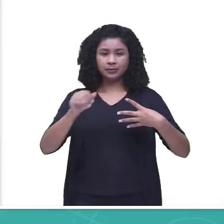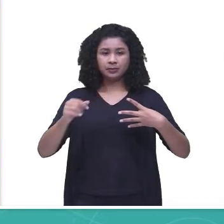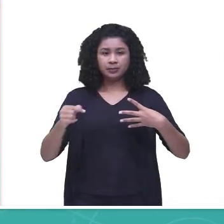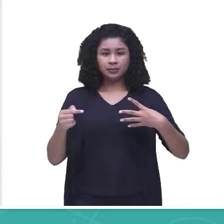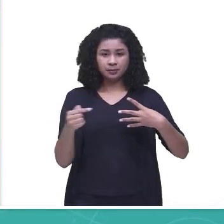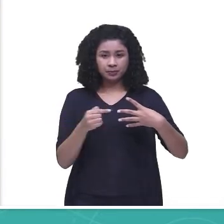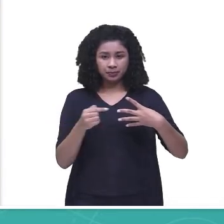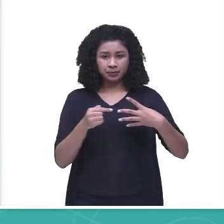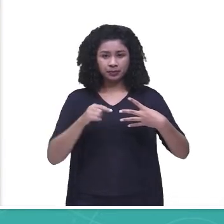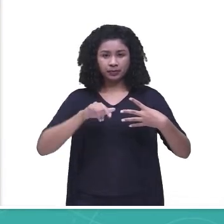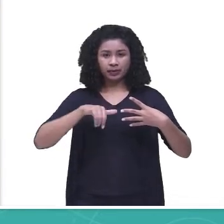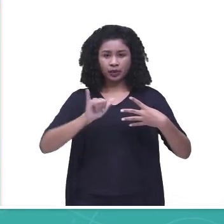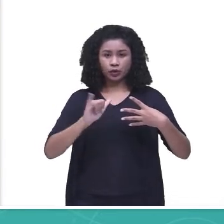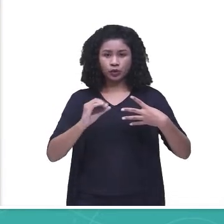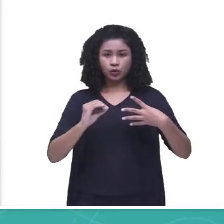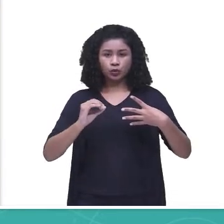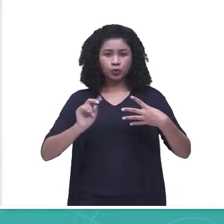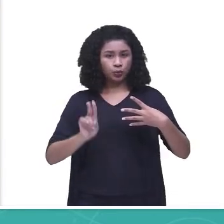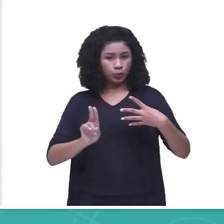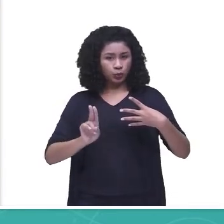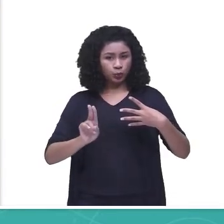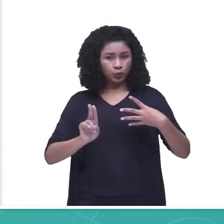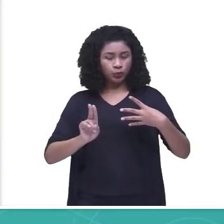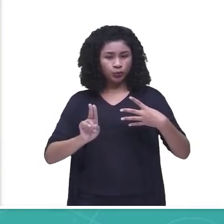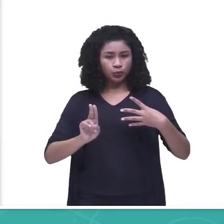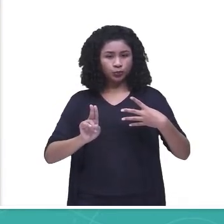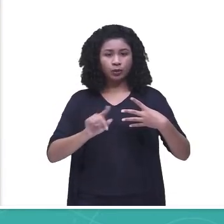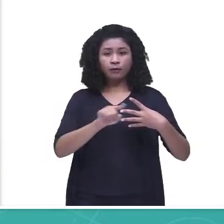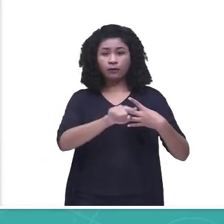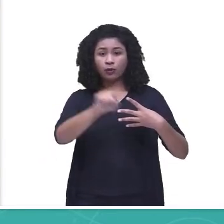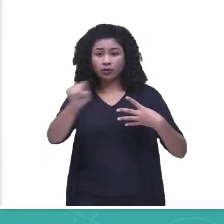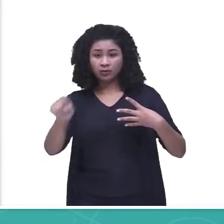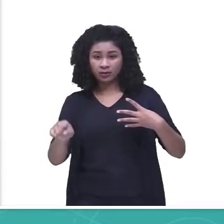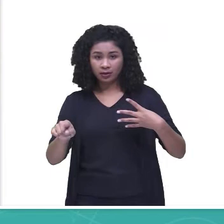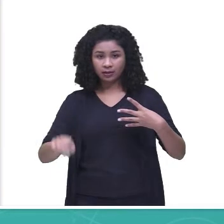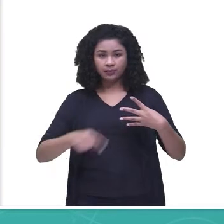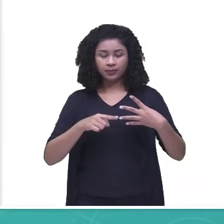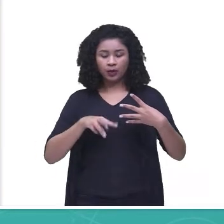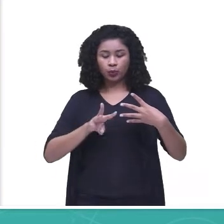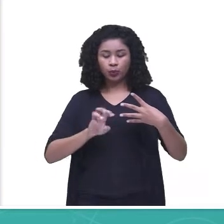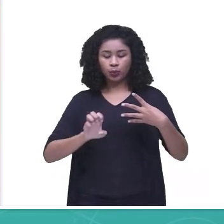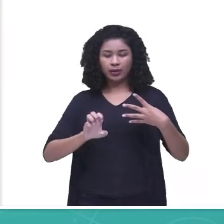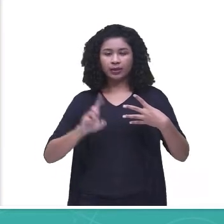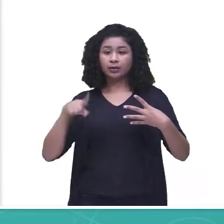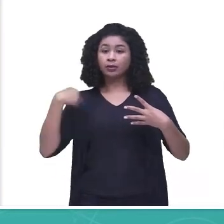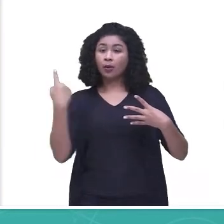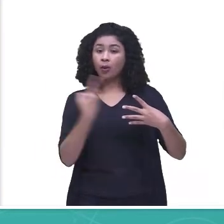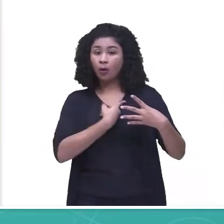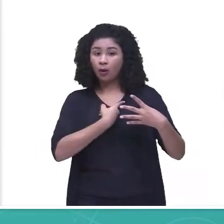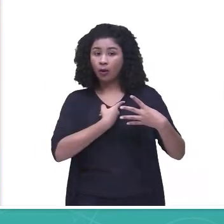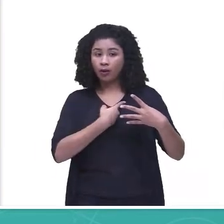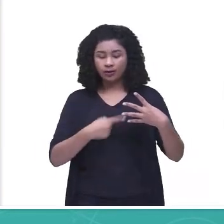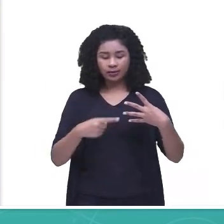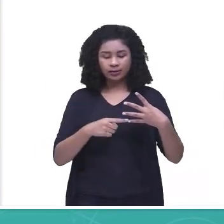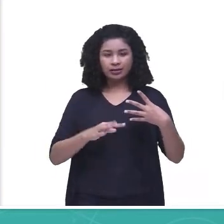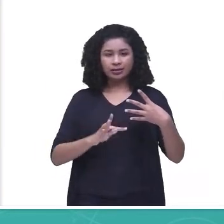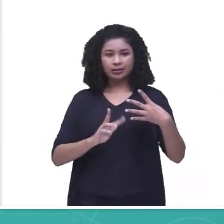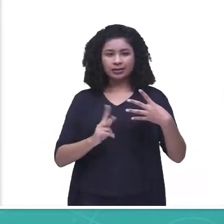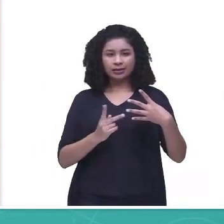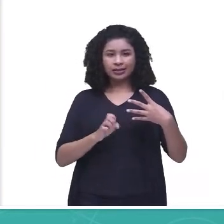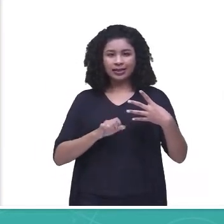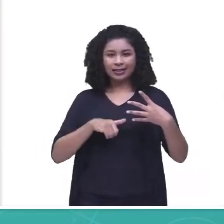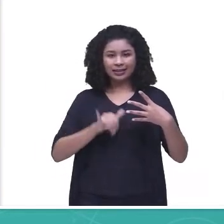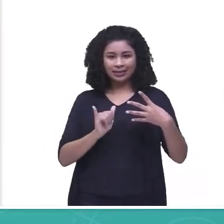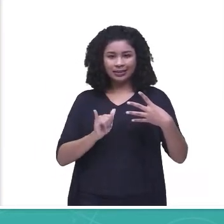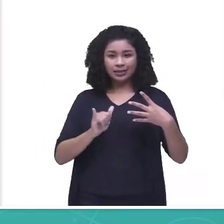né? Aí eu tenho you, que é você ou vocês, o we, que é nós, e o they, que é eles